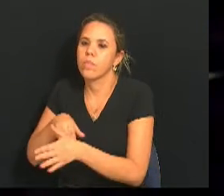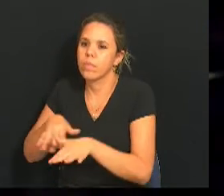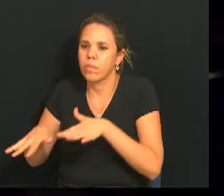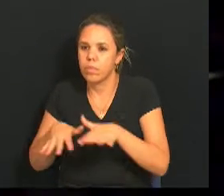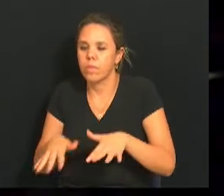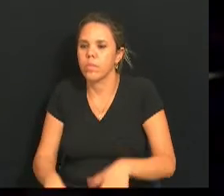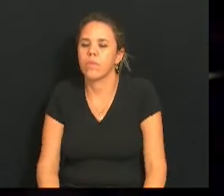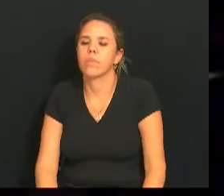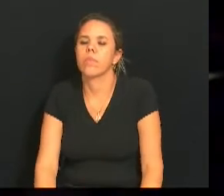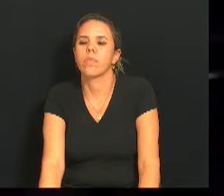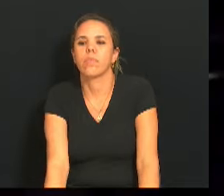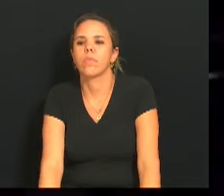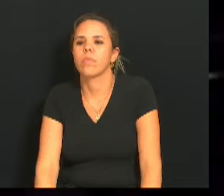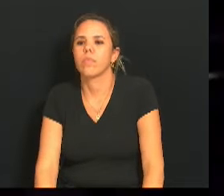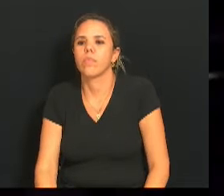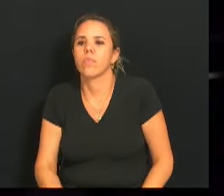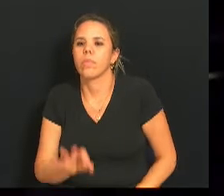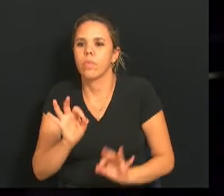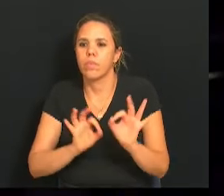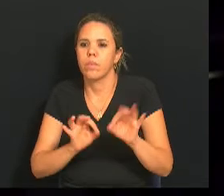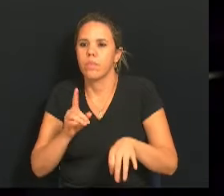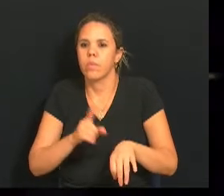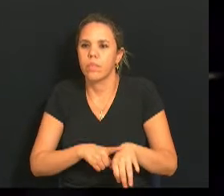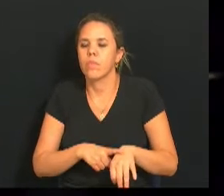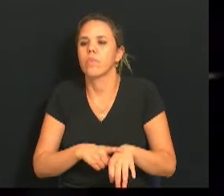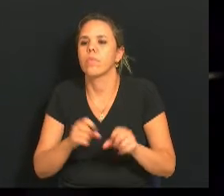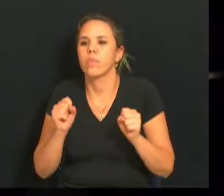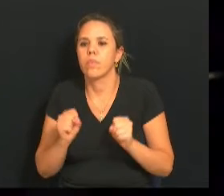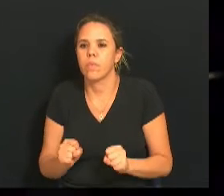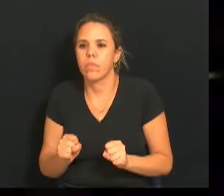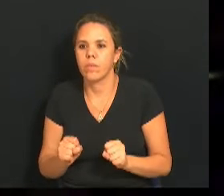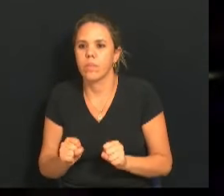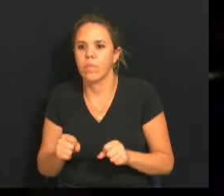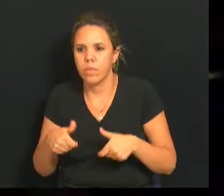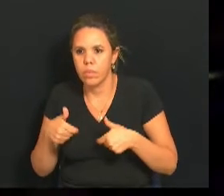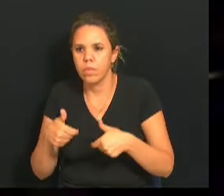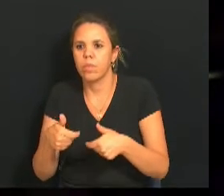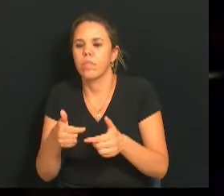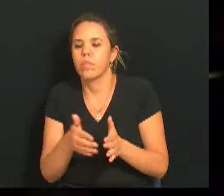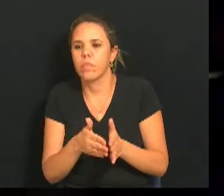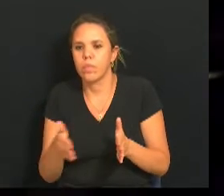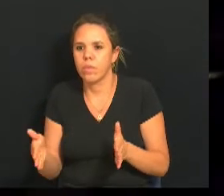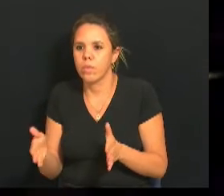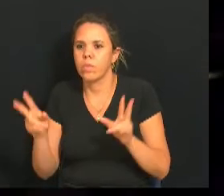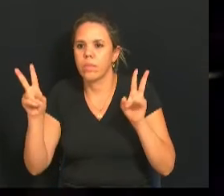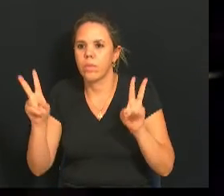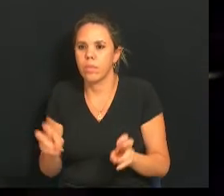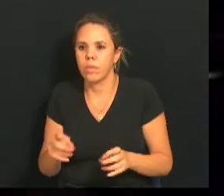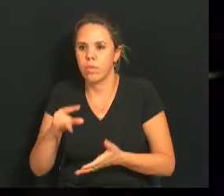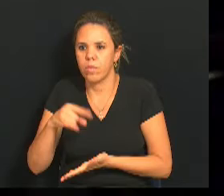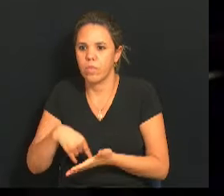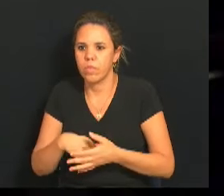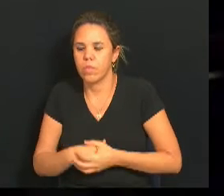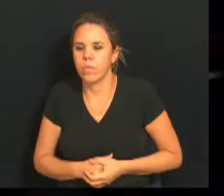e organizaram tempos, espaços ali para poder se debruçar sobre esse documento.